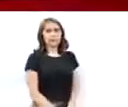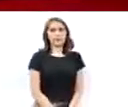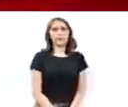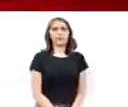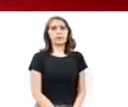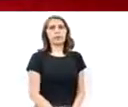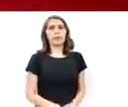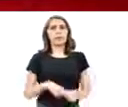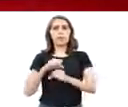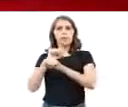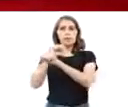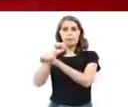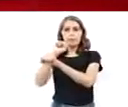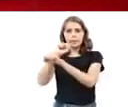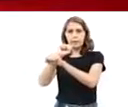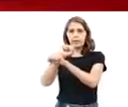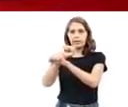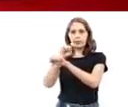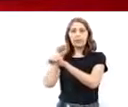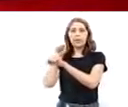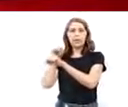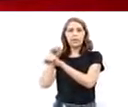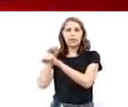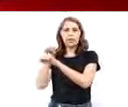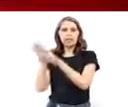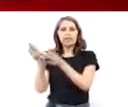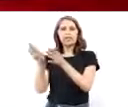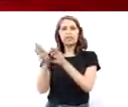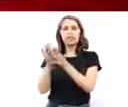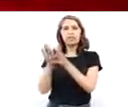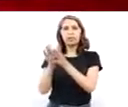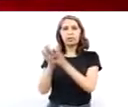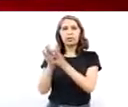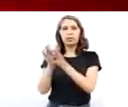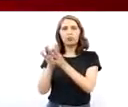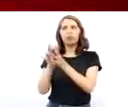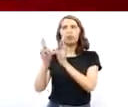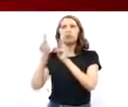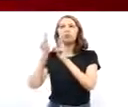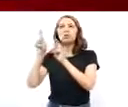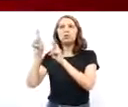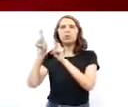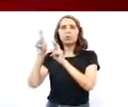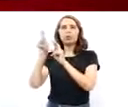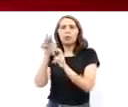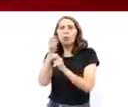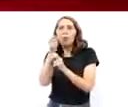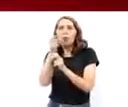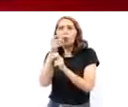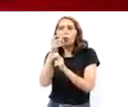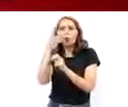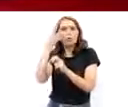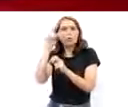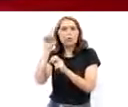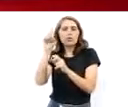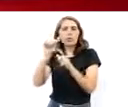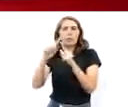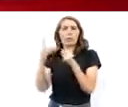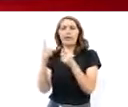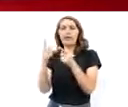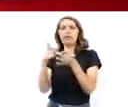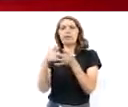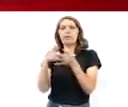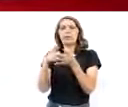parar, ele veio com aquela esperança que serão poucos dias. Mas, na verdade, são